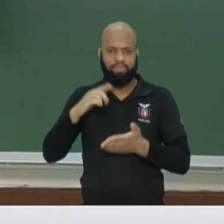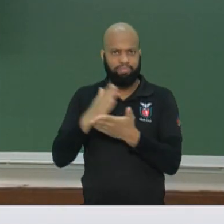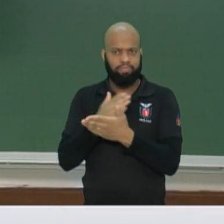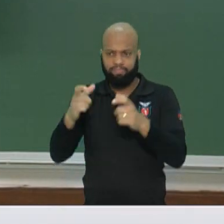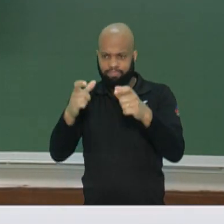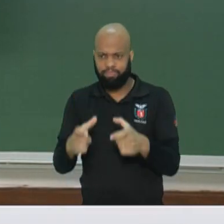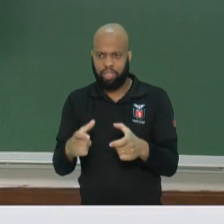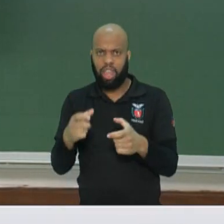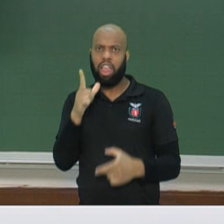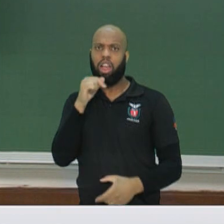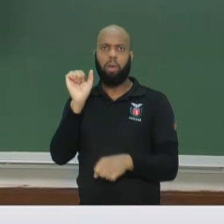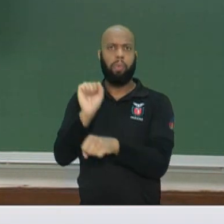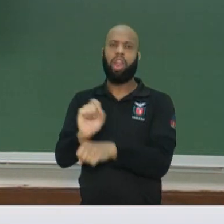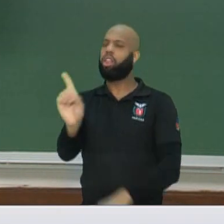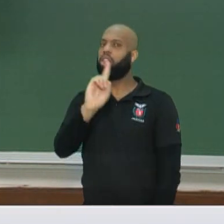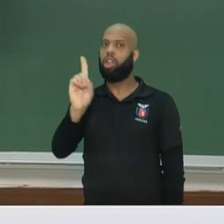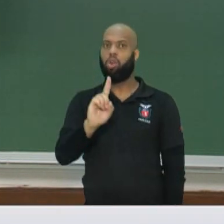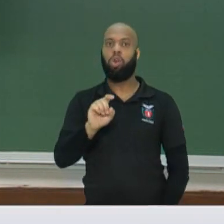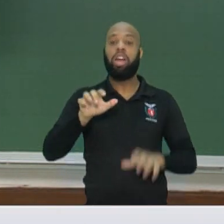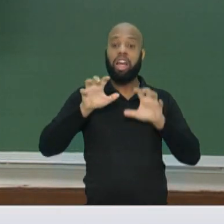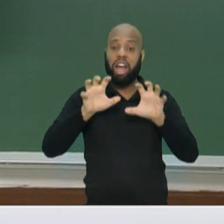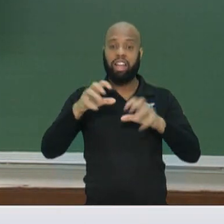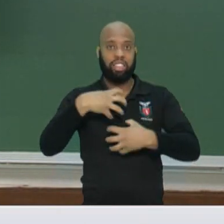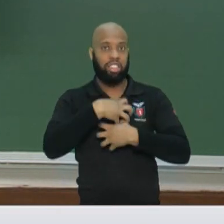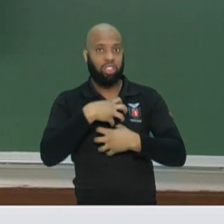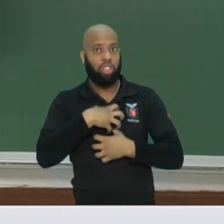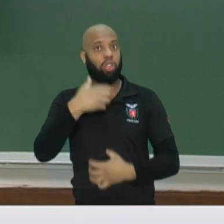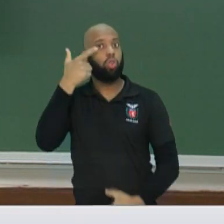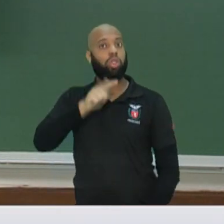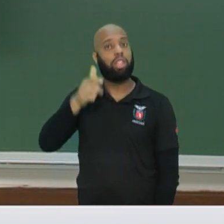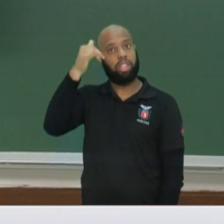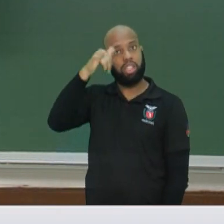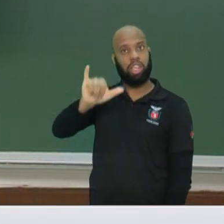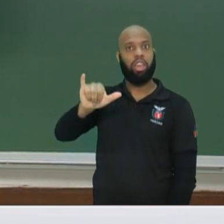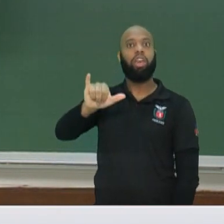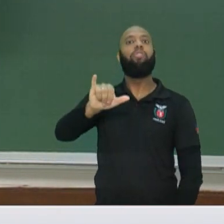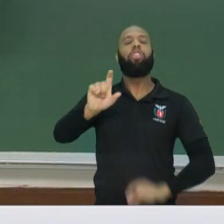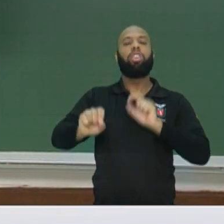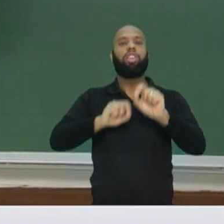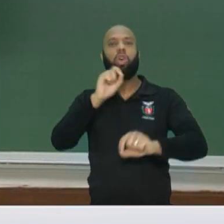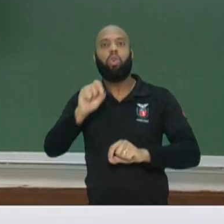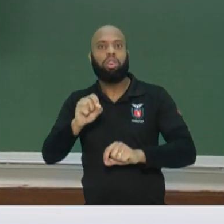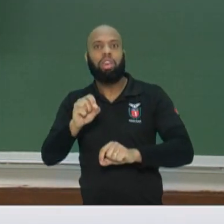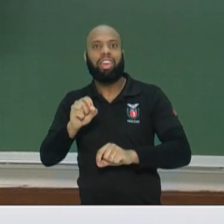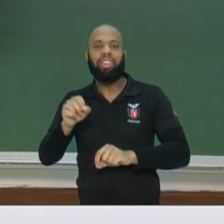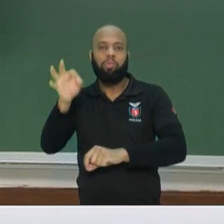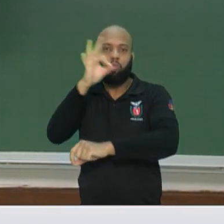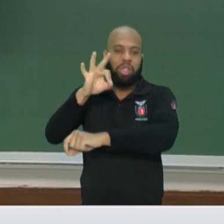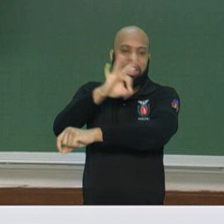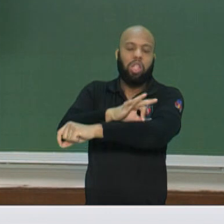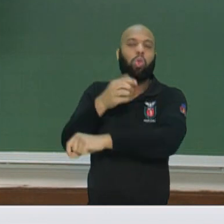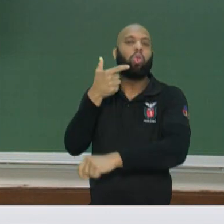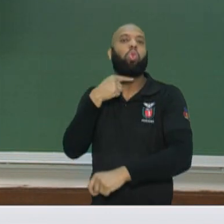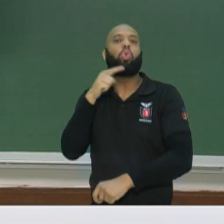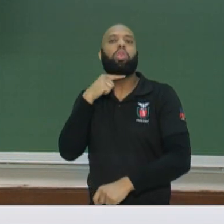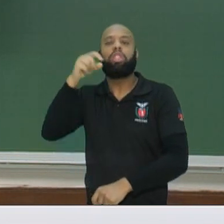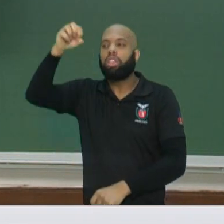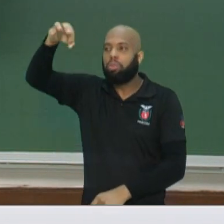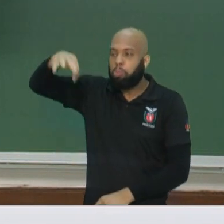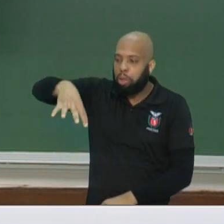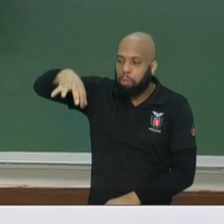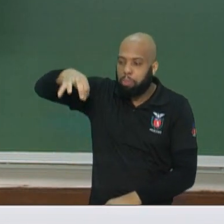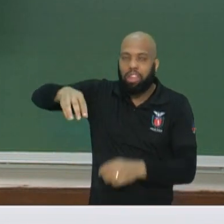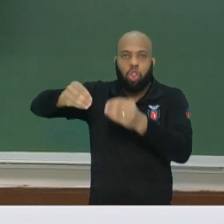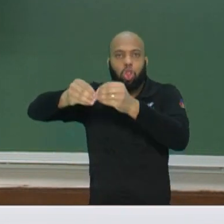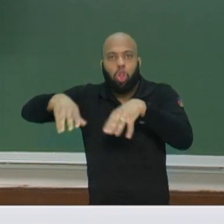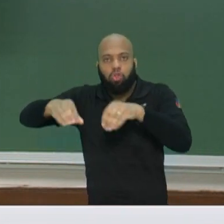podemos prevenir a proliferação desse mosquito. Ele não vai ter água para depositar os ovinhos. Se não tem ovinhos, não tem larvas, não